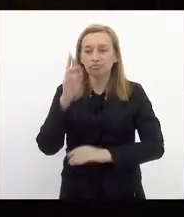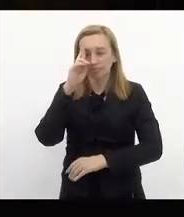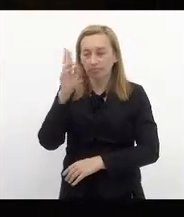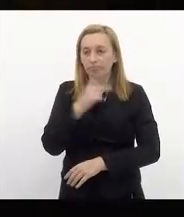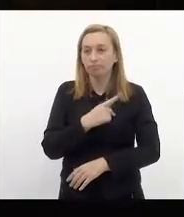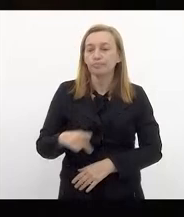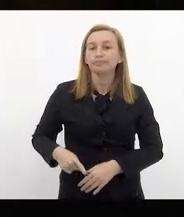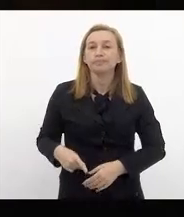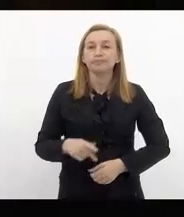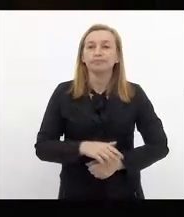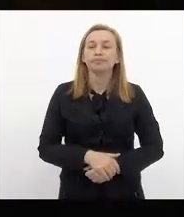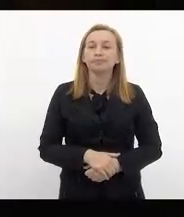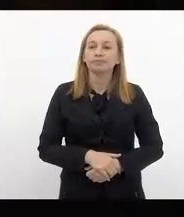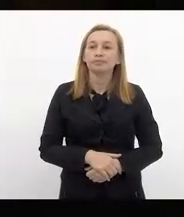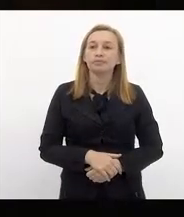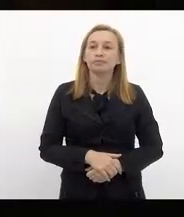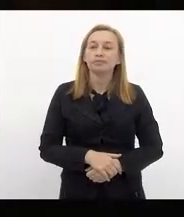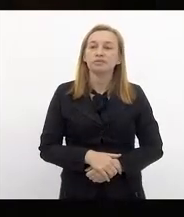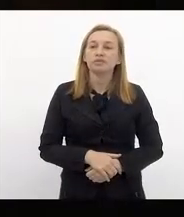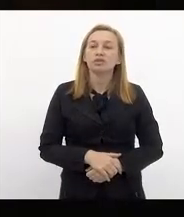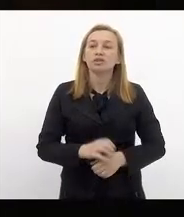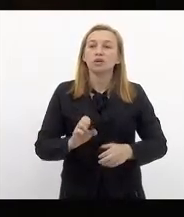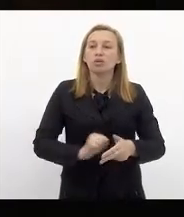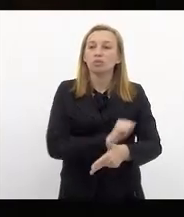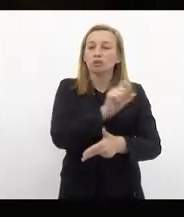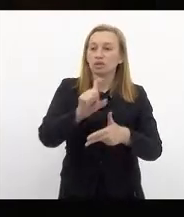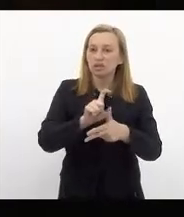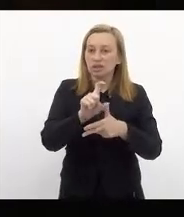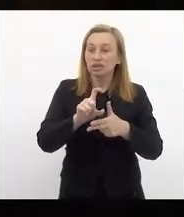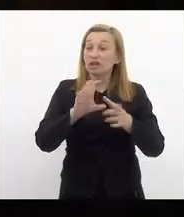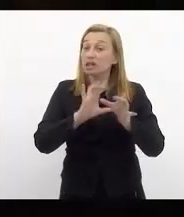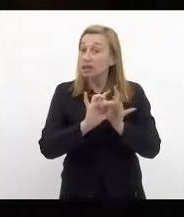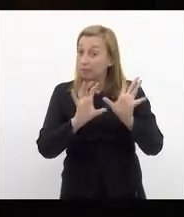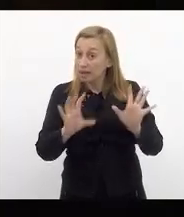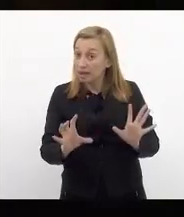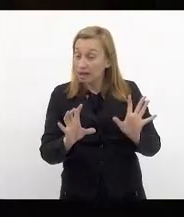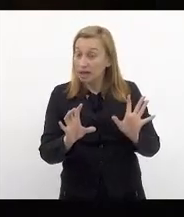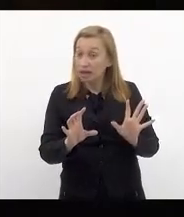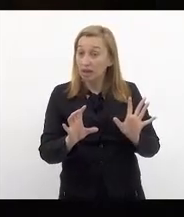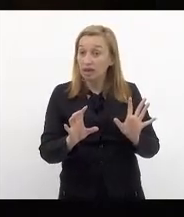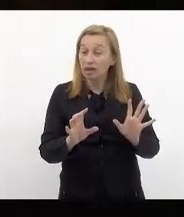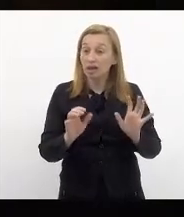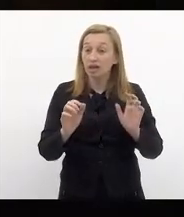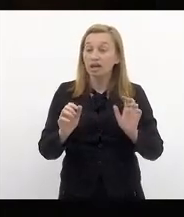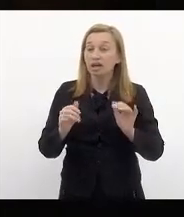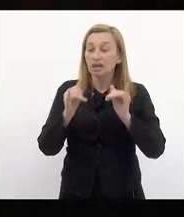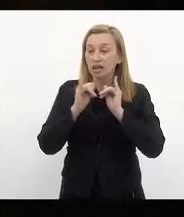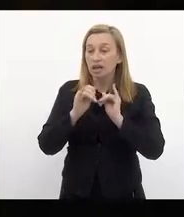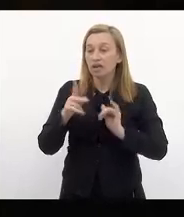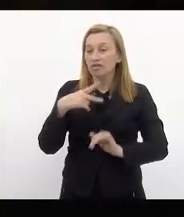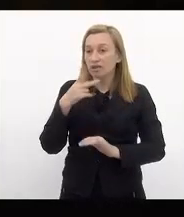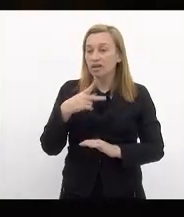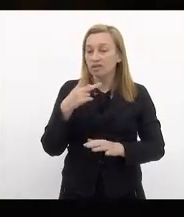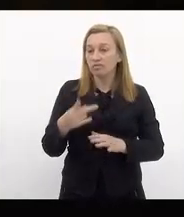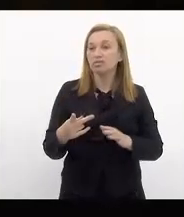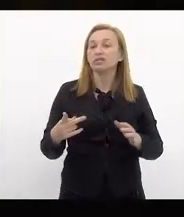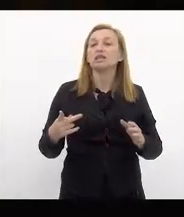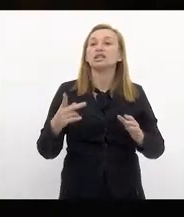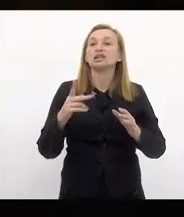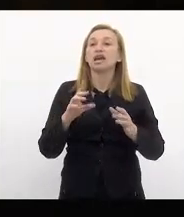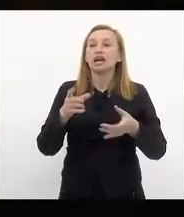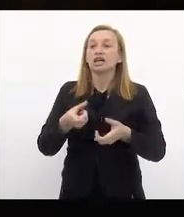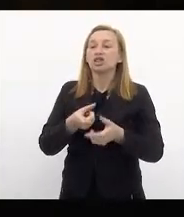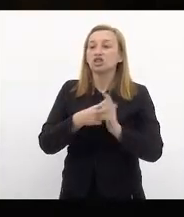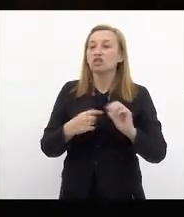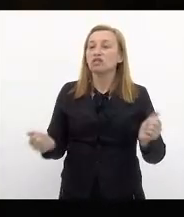é colocando: fica o Poder Executivo autorizado a declarar a moratória da dívida junto à União até